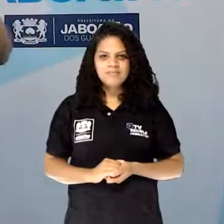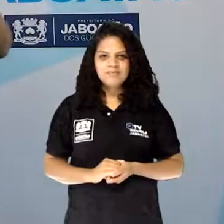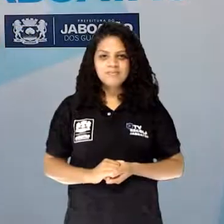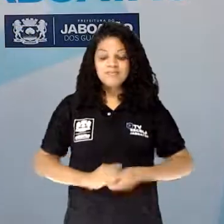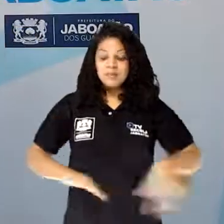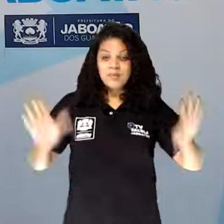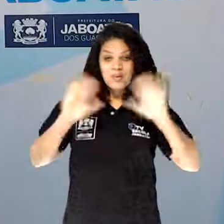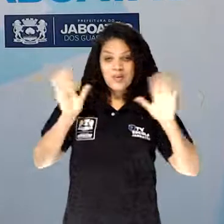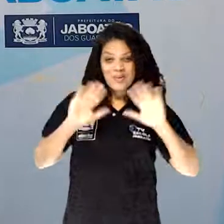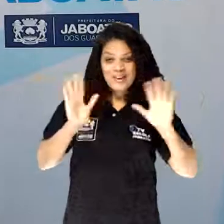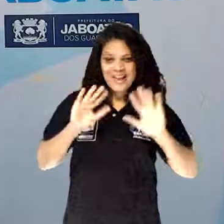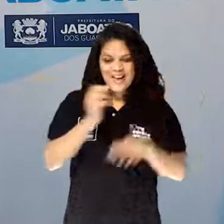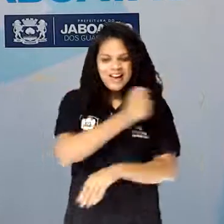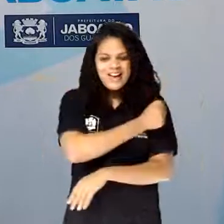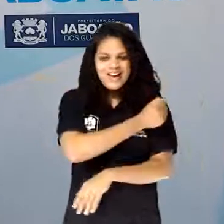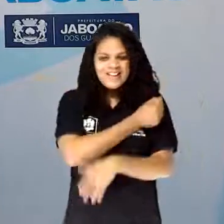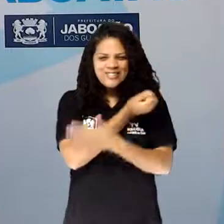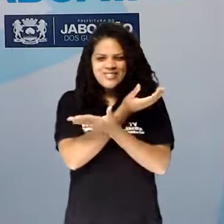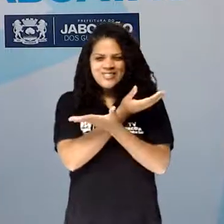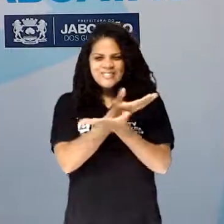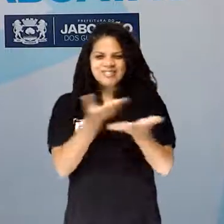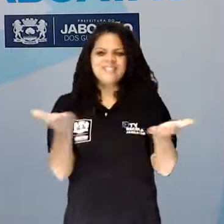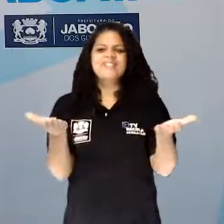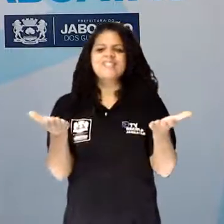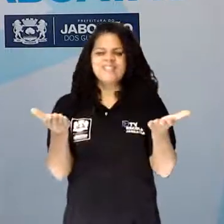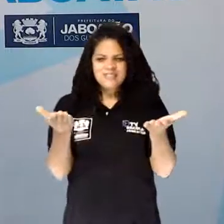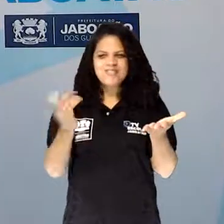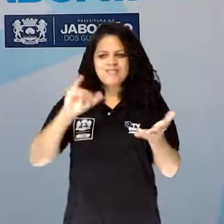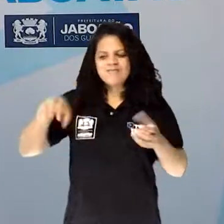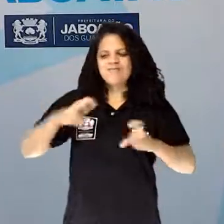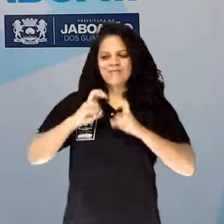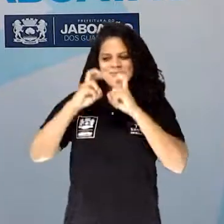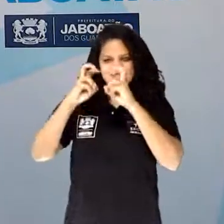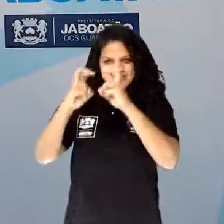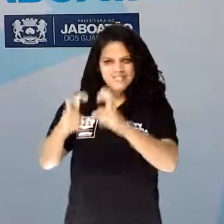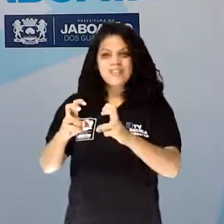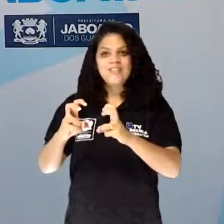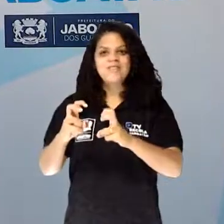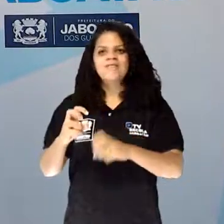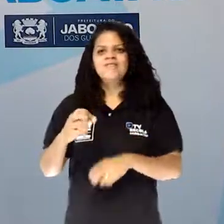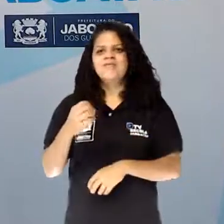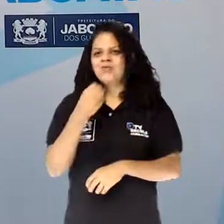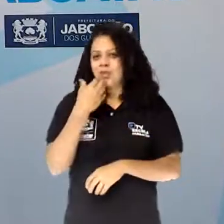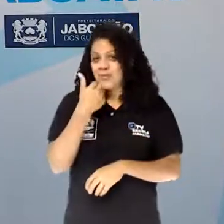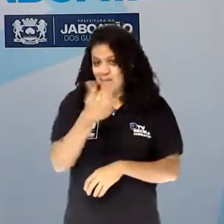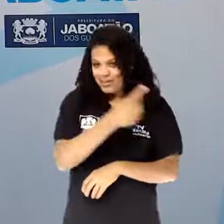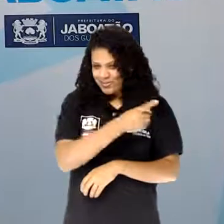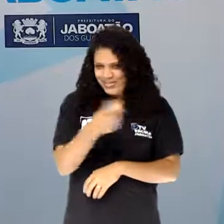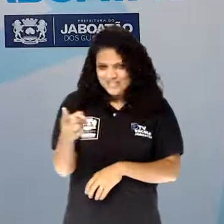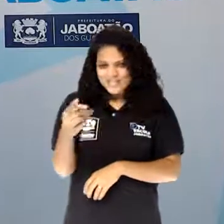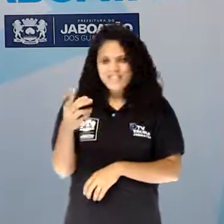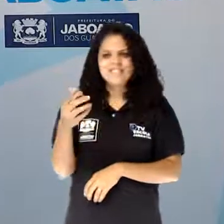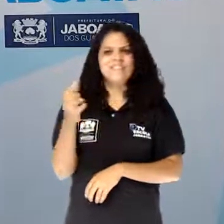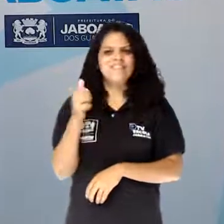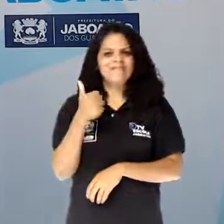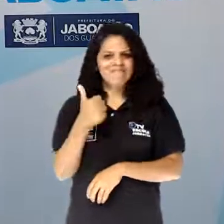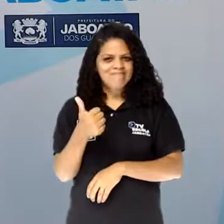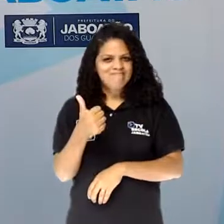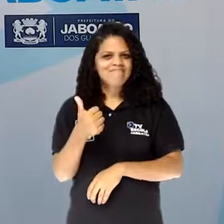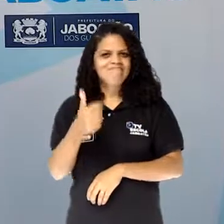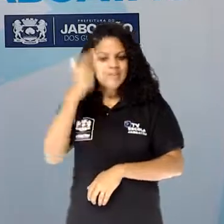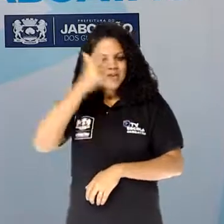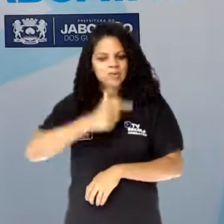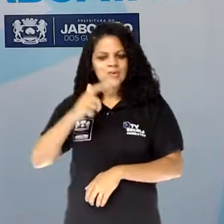Salve, salve, alunas e alunos de Jaboatão dos Guararapes, como é que vocês estão? Beleza? Eu sou Ângelo